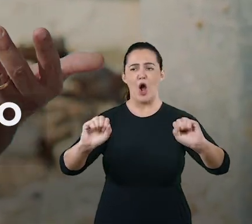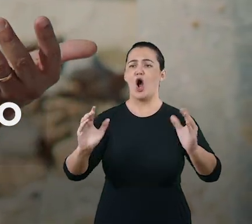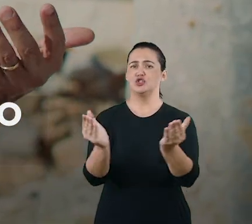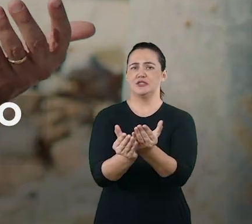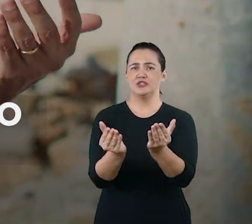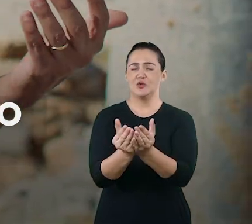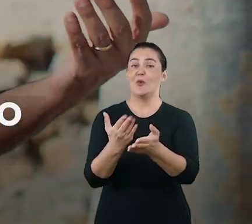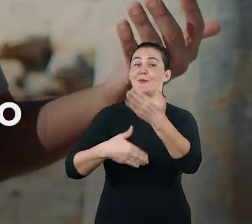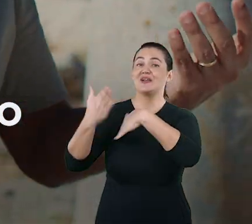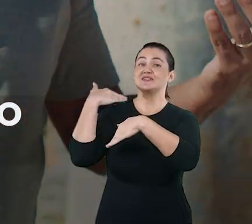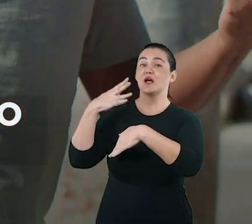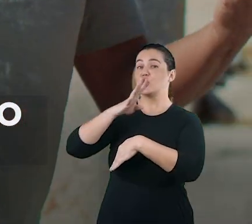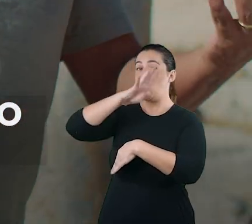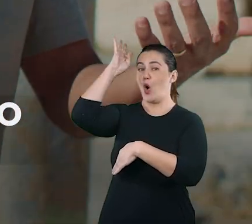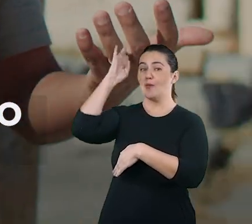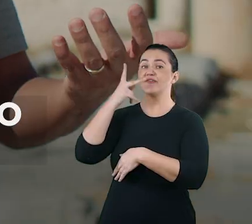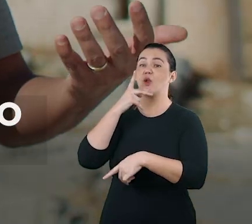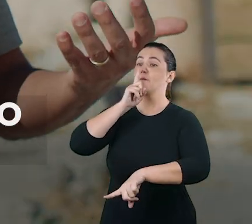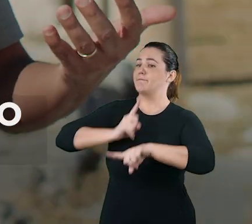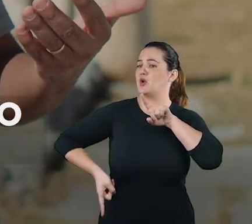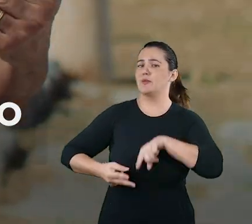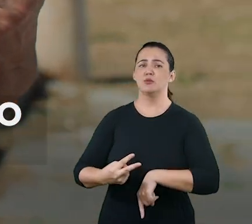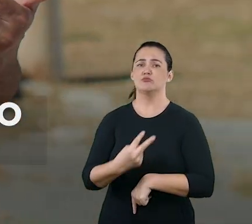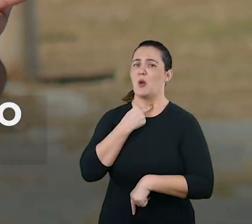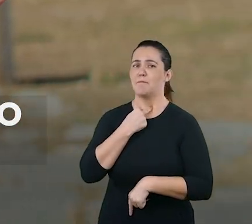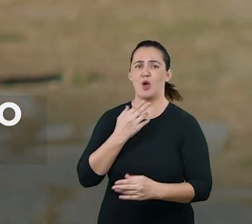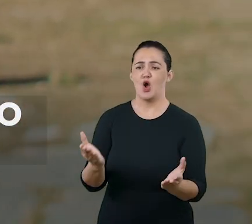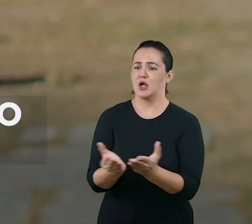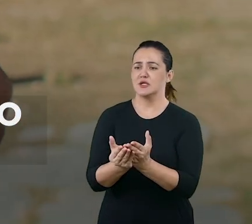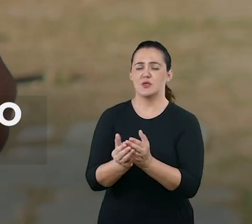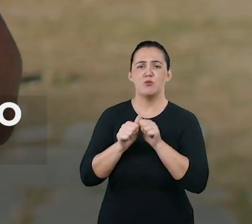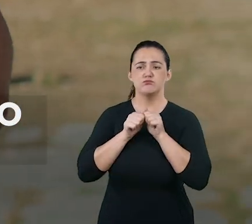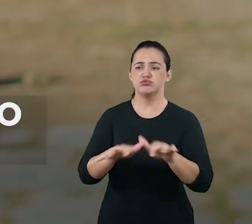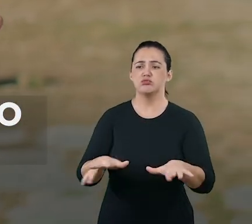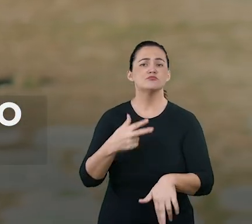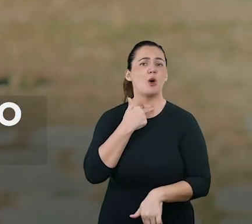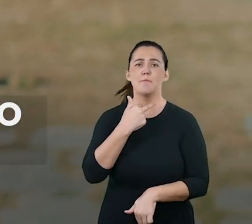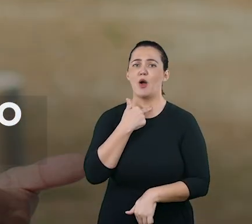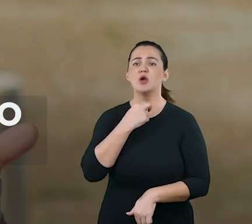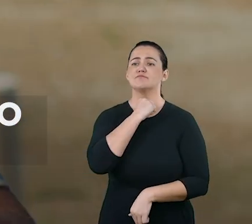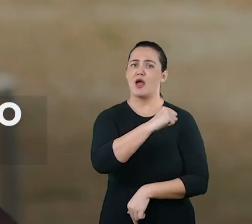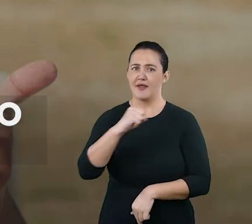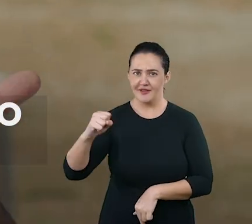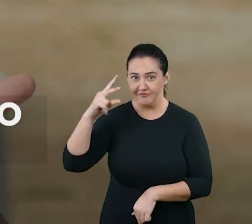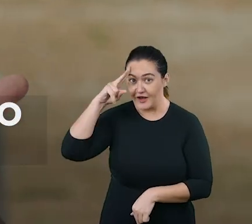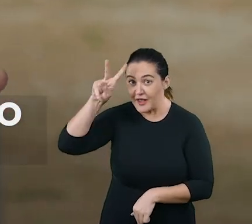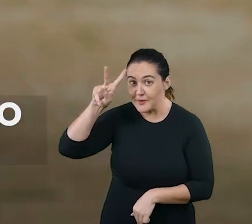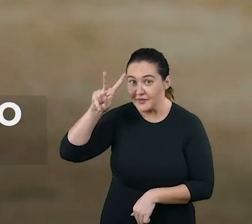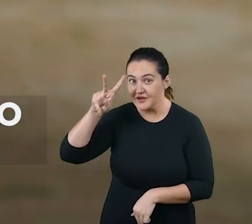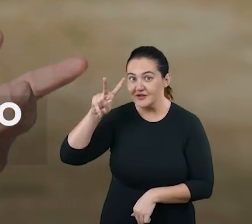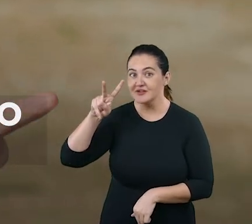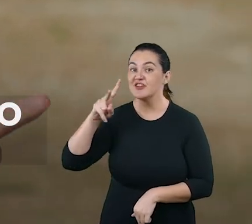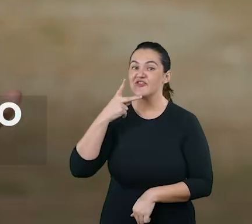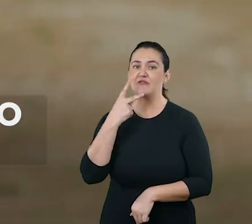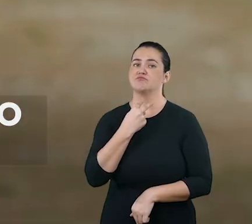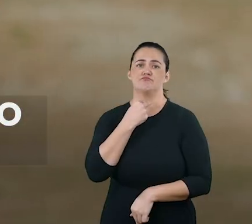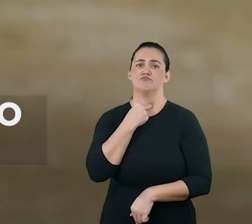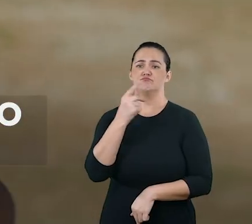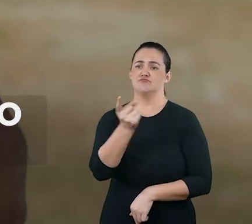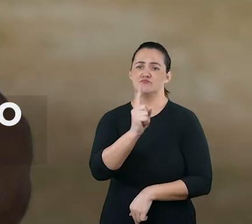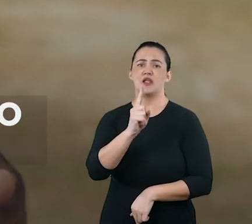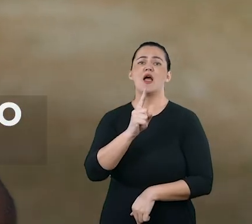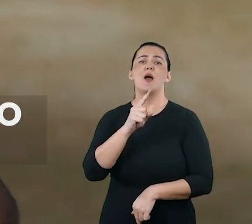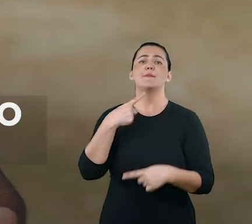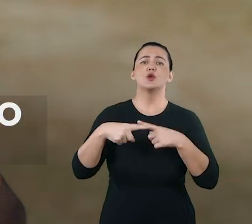olhos de Roma, uma religião ilícita, isto é, um culto não autorizado, uma seita clandestina que não